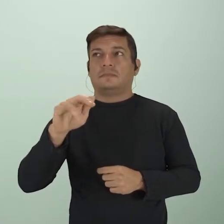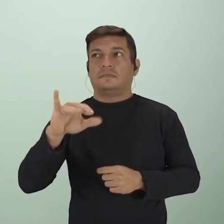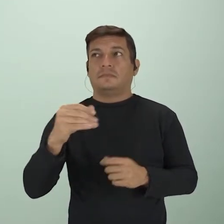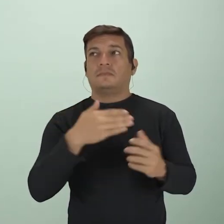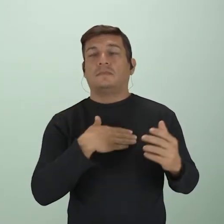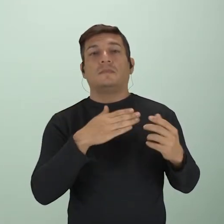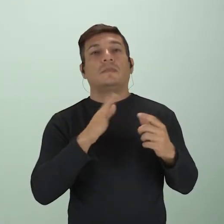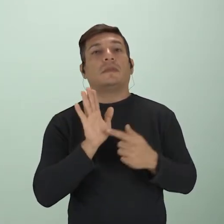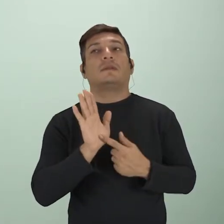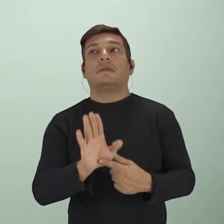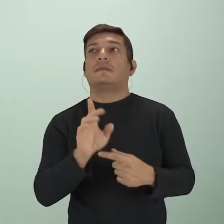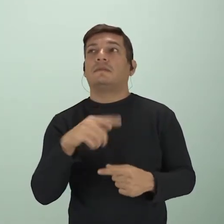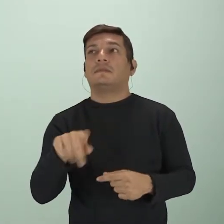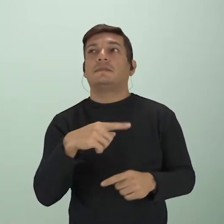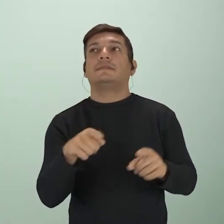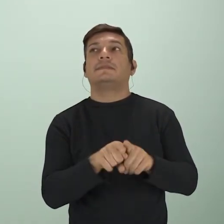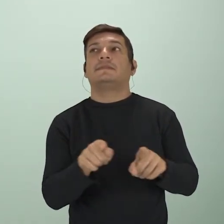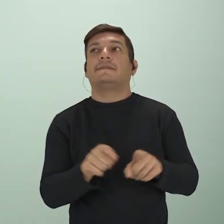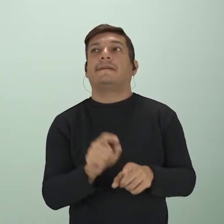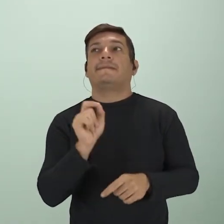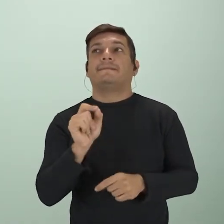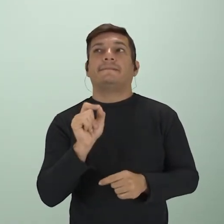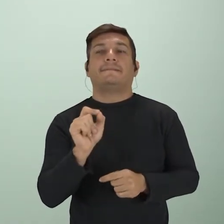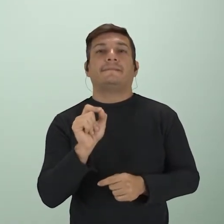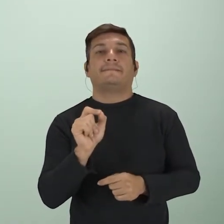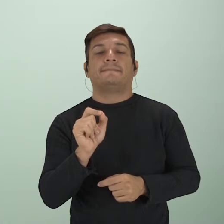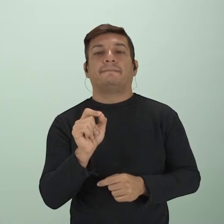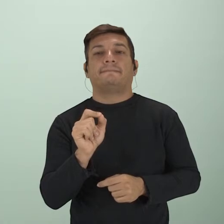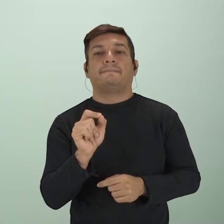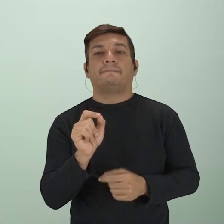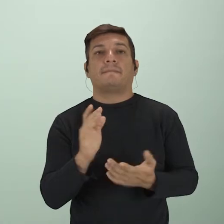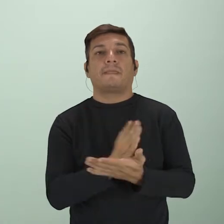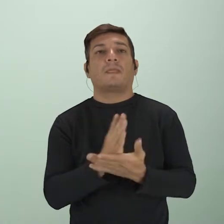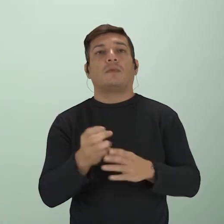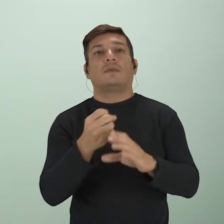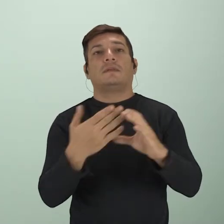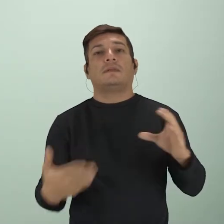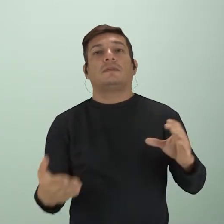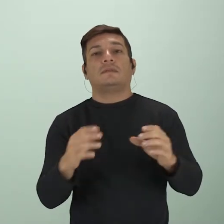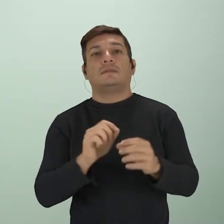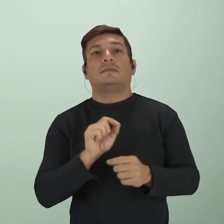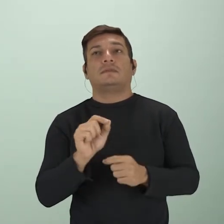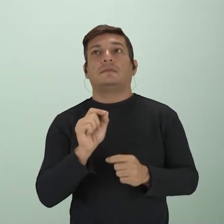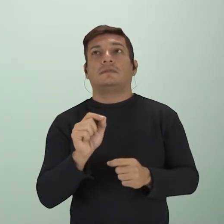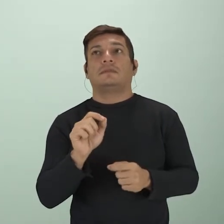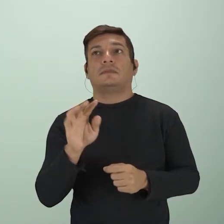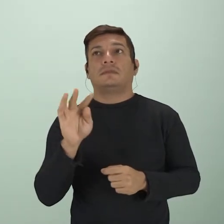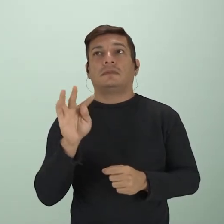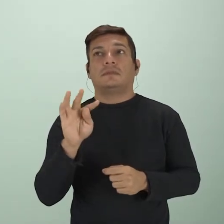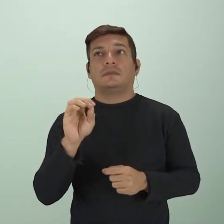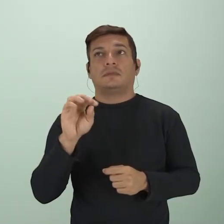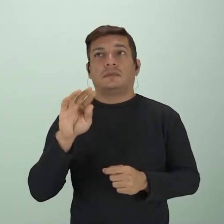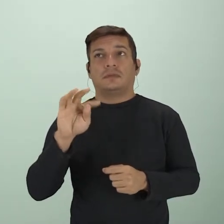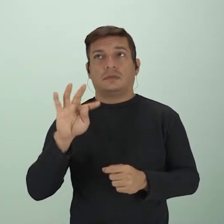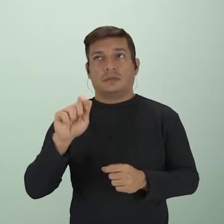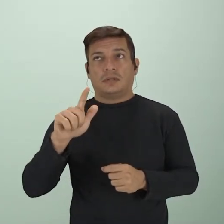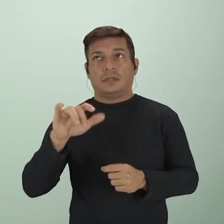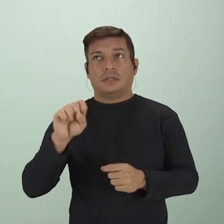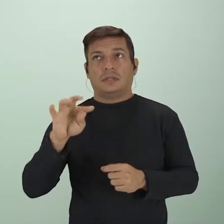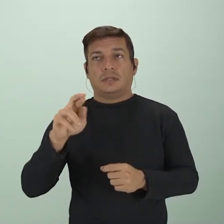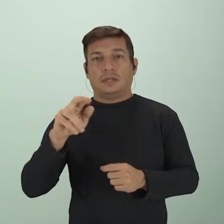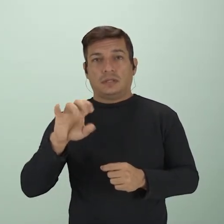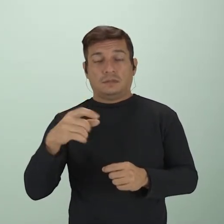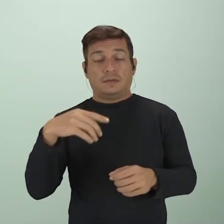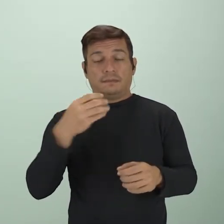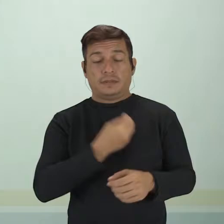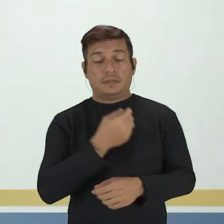aqui para vocês também alguns dessas características do totalitarismo presente aqui